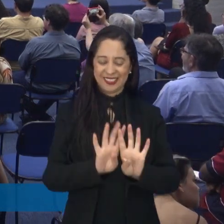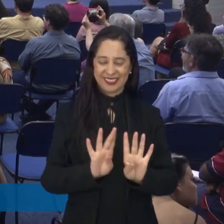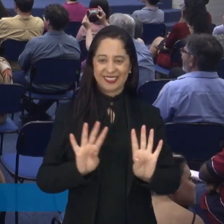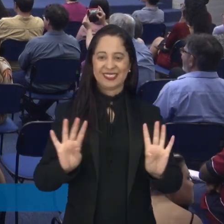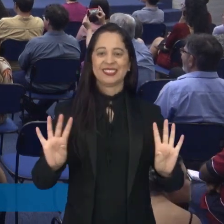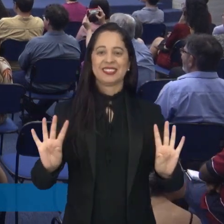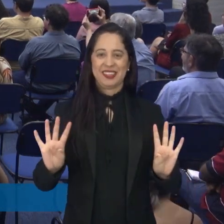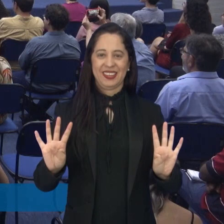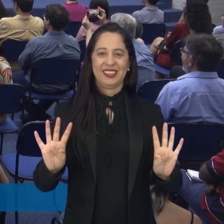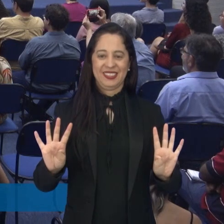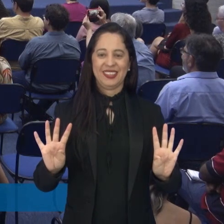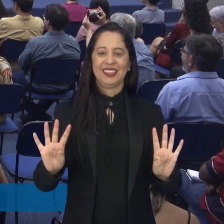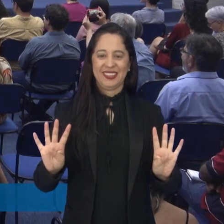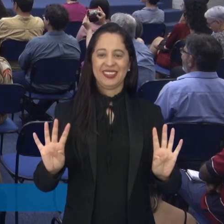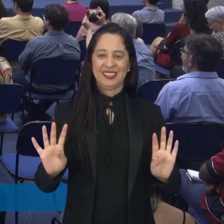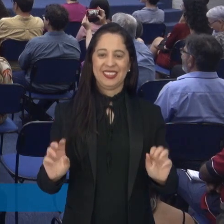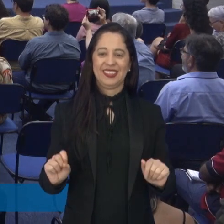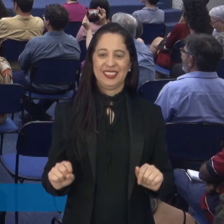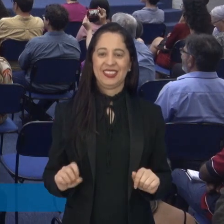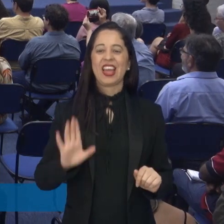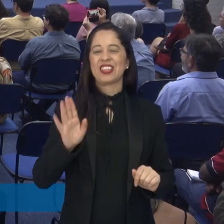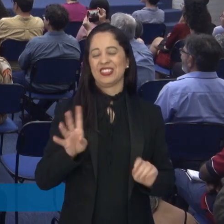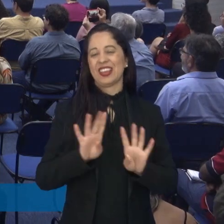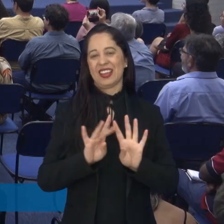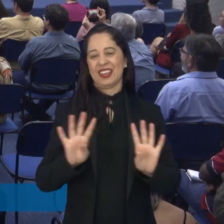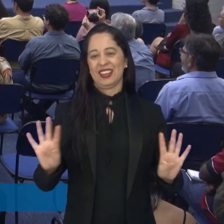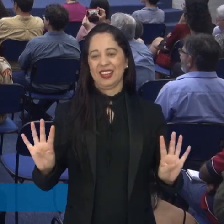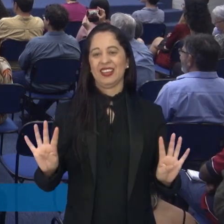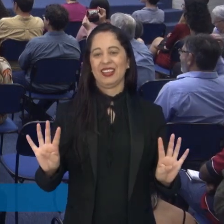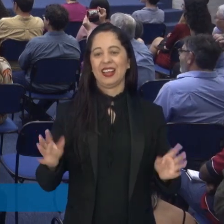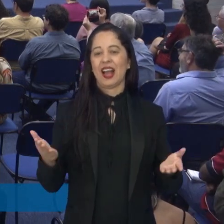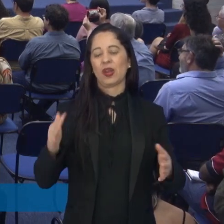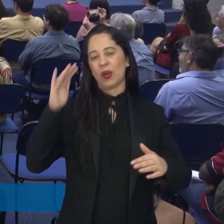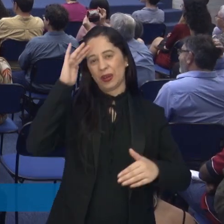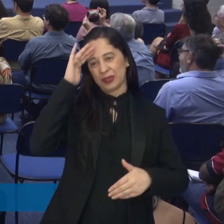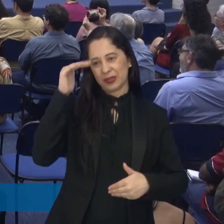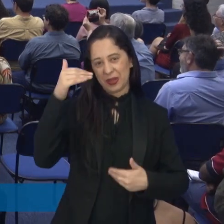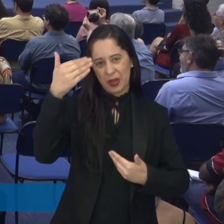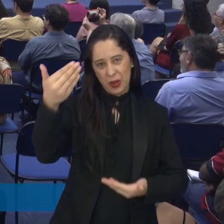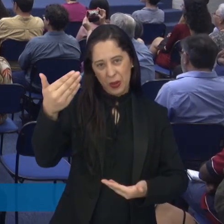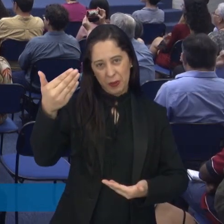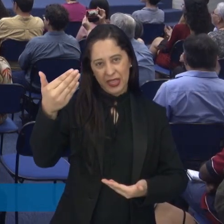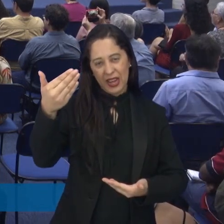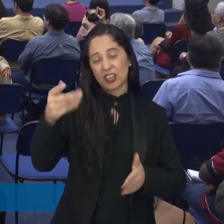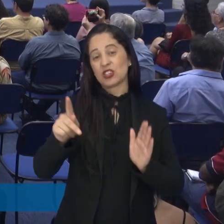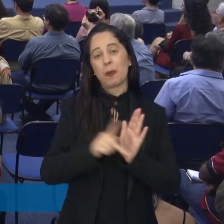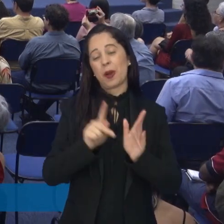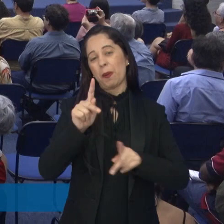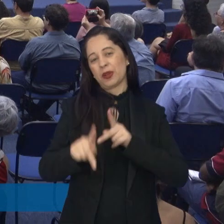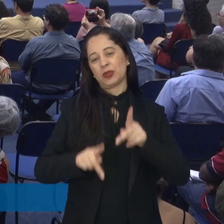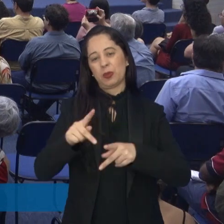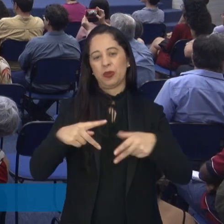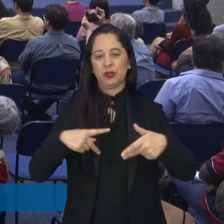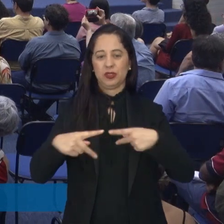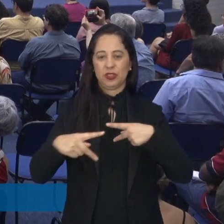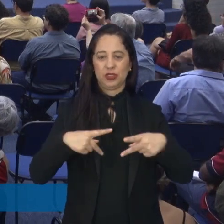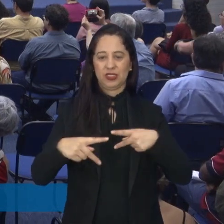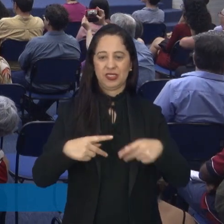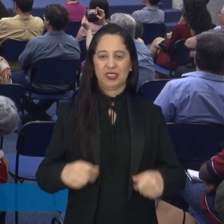mesa, para receber de forma justa e oportuna a homenagem do povo joseense.